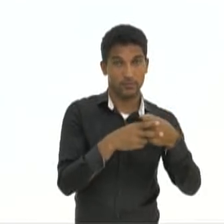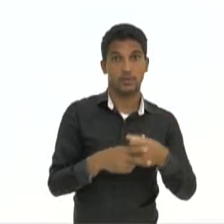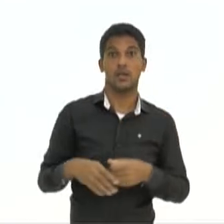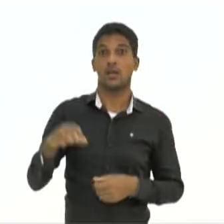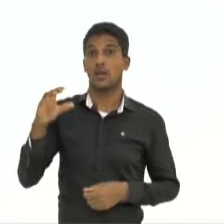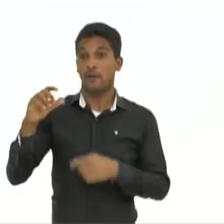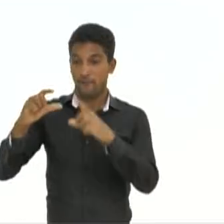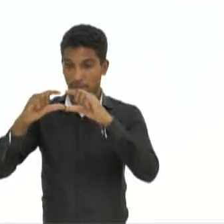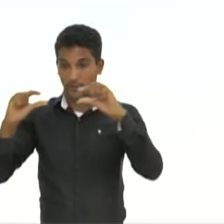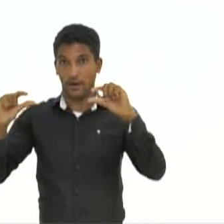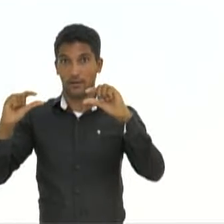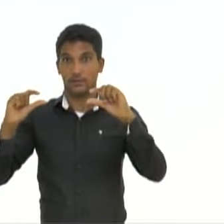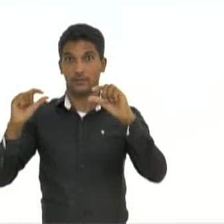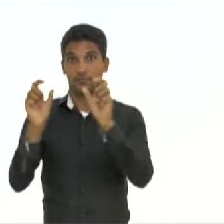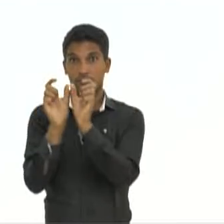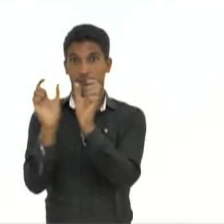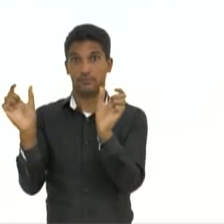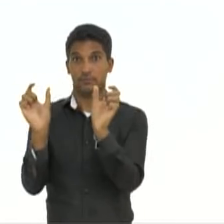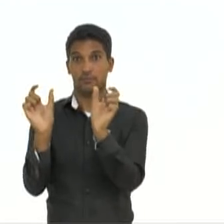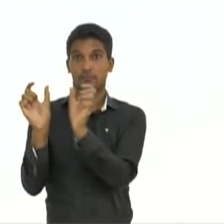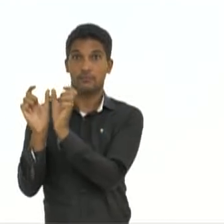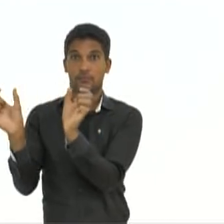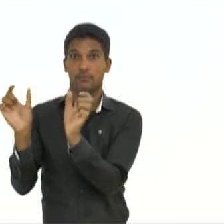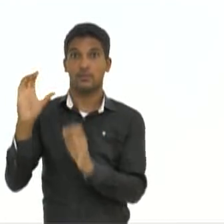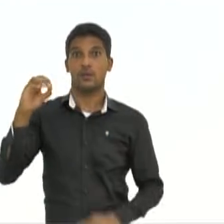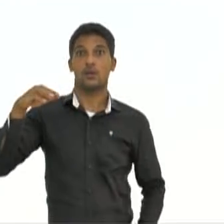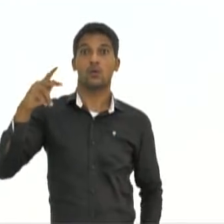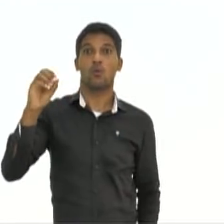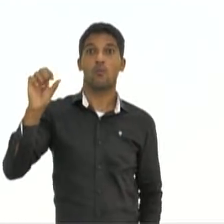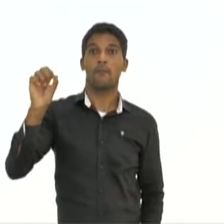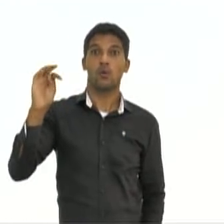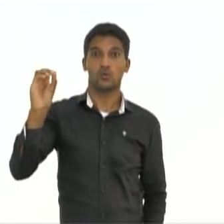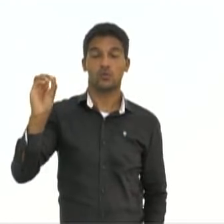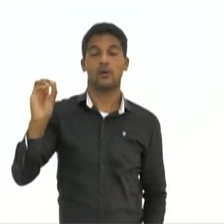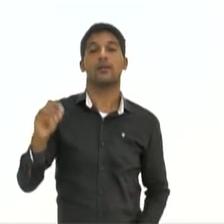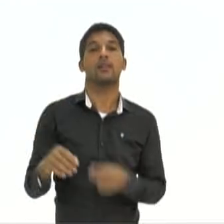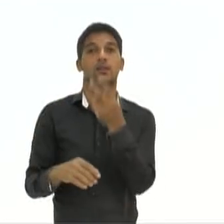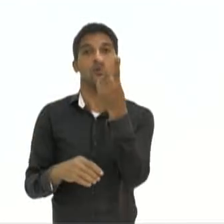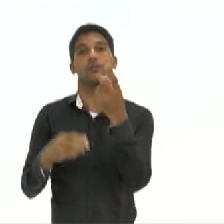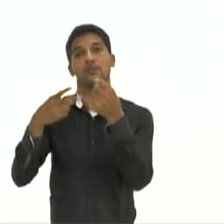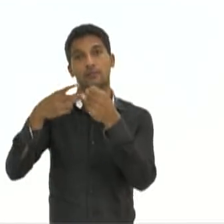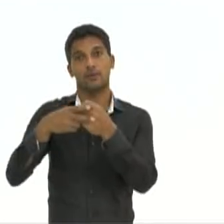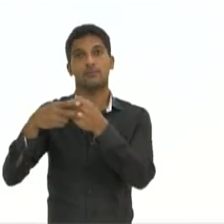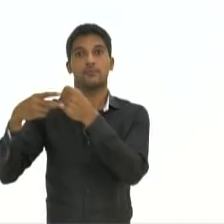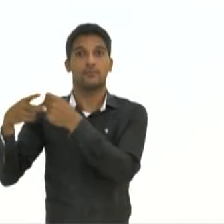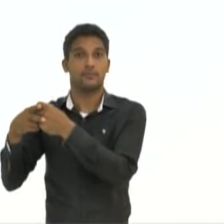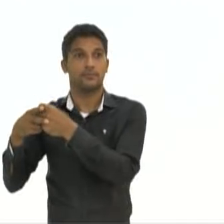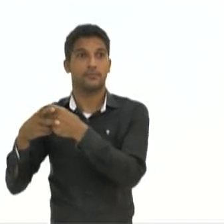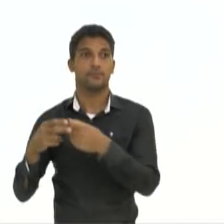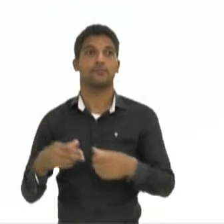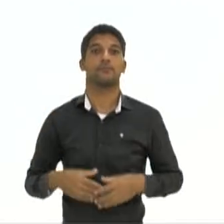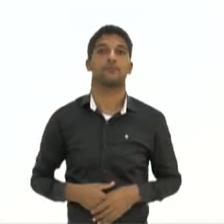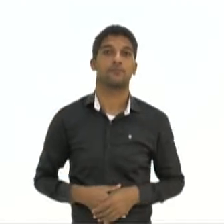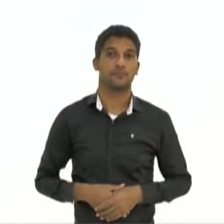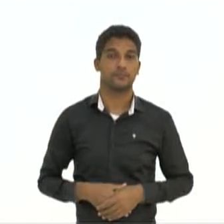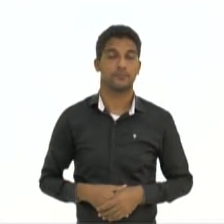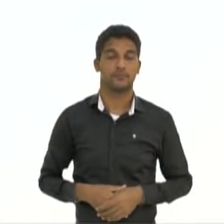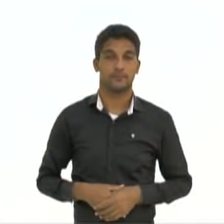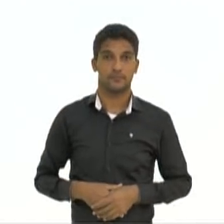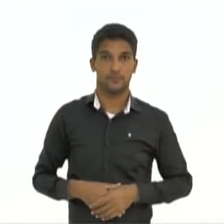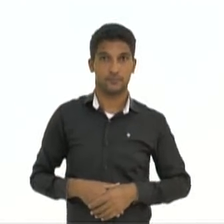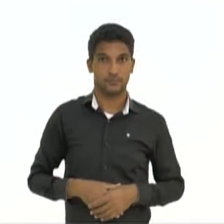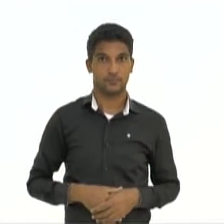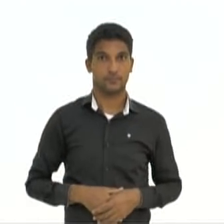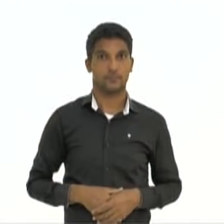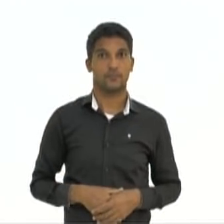orações, 2 verbos. E no caso dos nossos exemplos aqui, a gente está fazendo ali a soma dessas ações, desses verbos, por